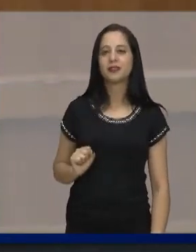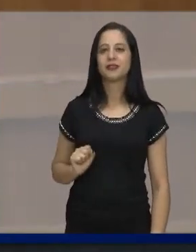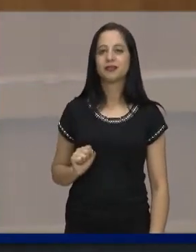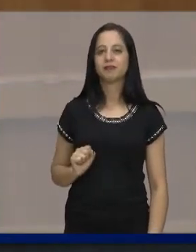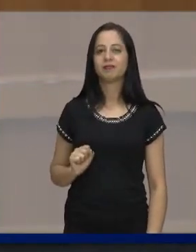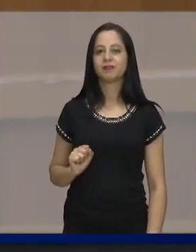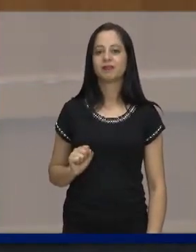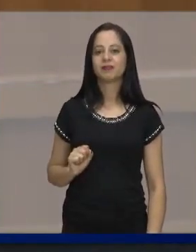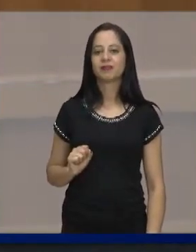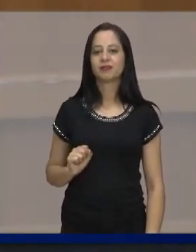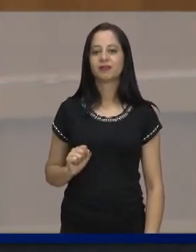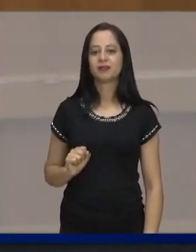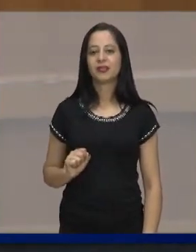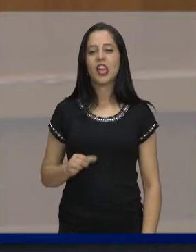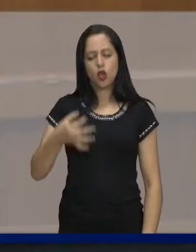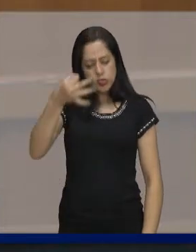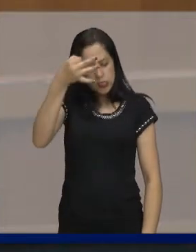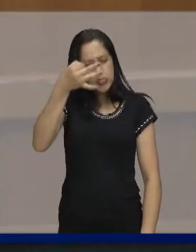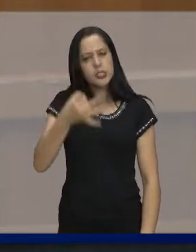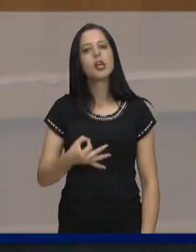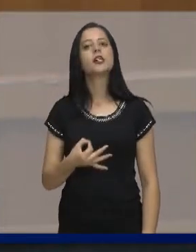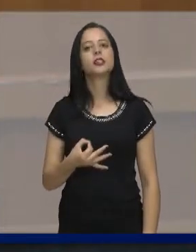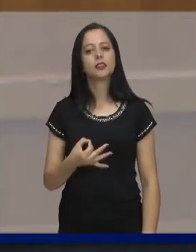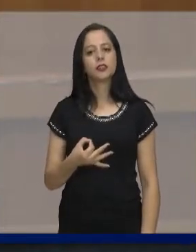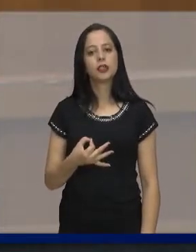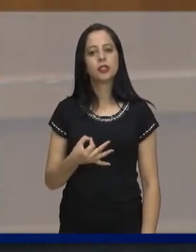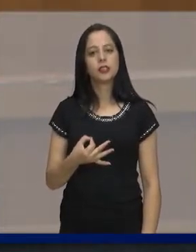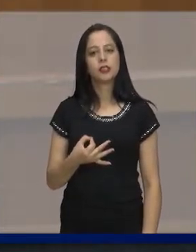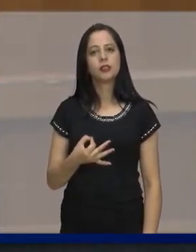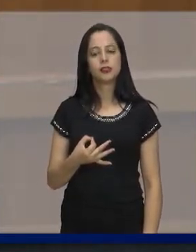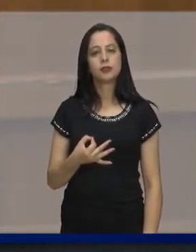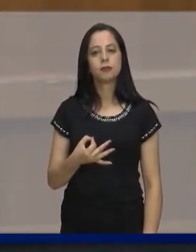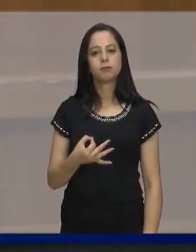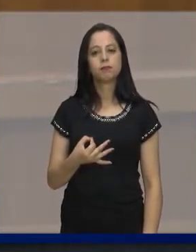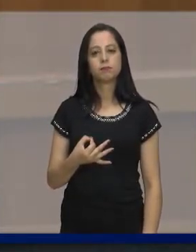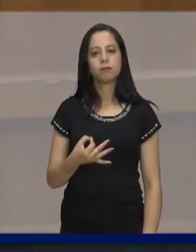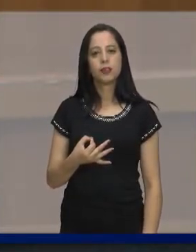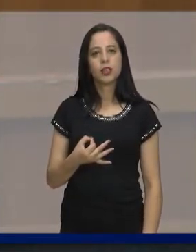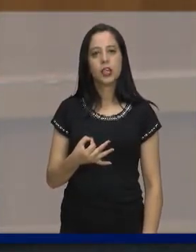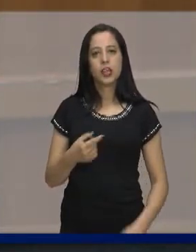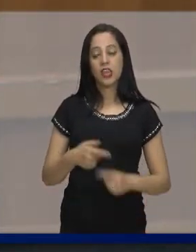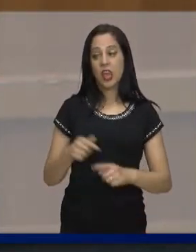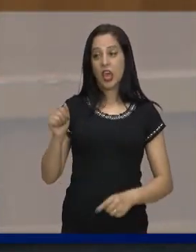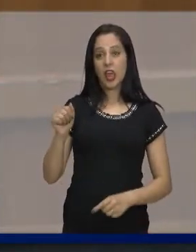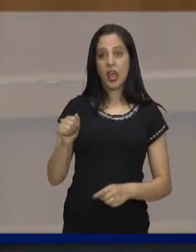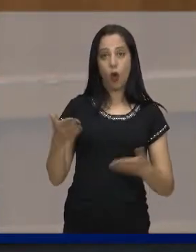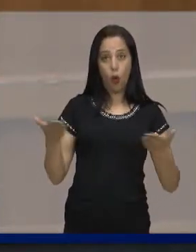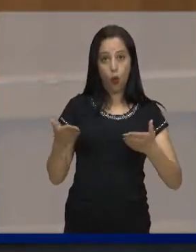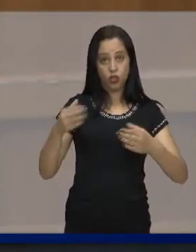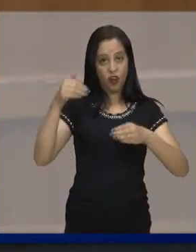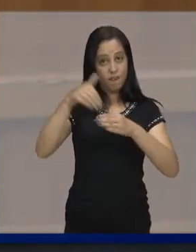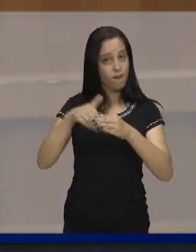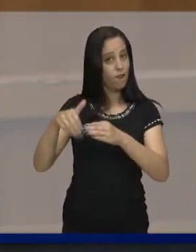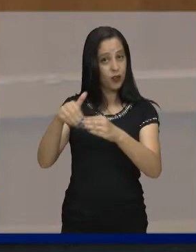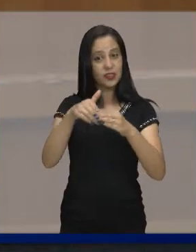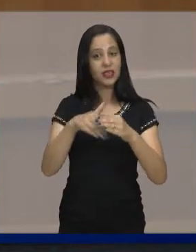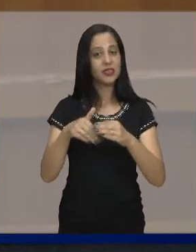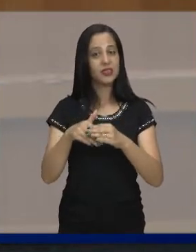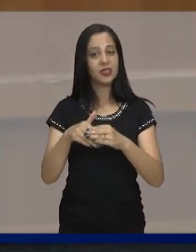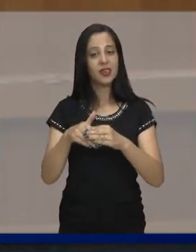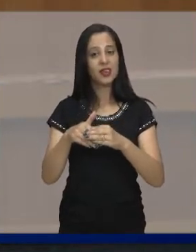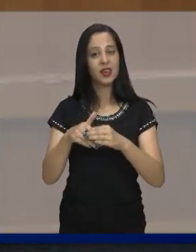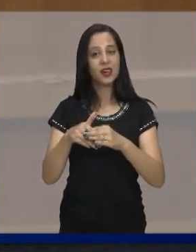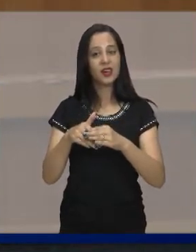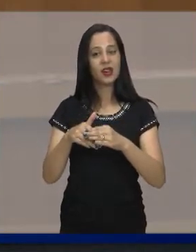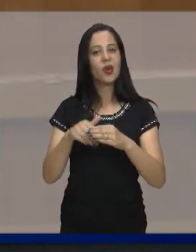Então, eu tenho certeza que grande parte do sucesso dessa votação hoje se deve à